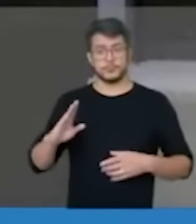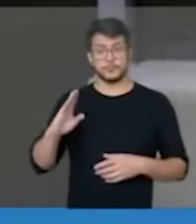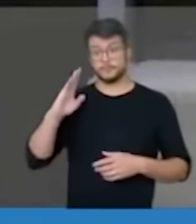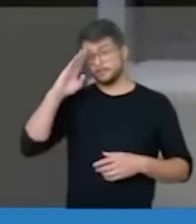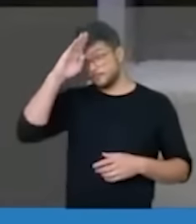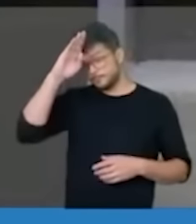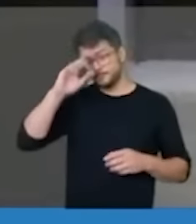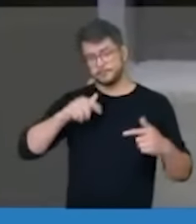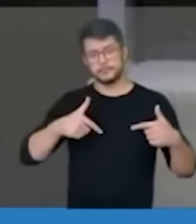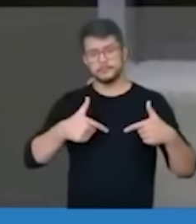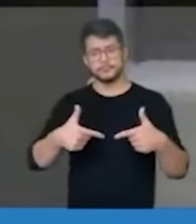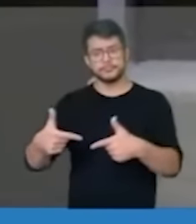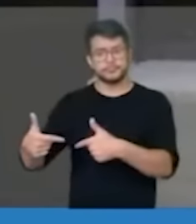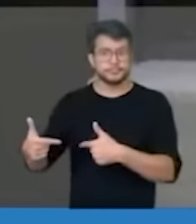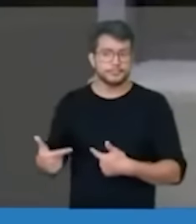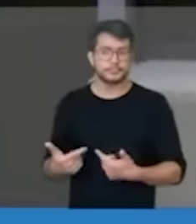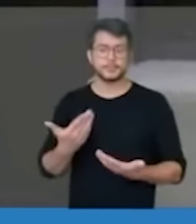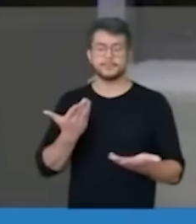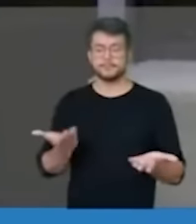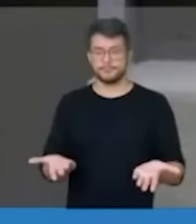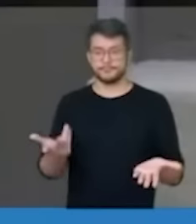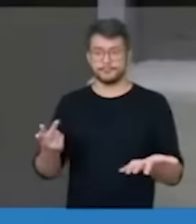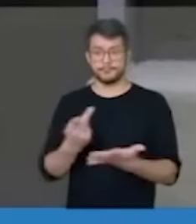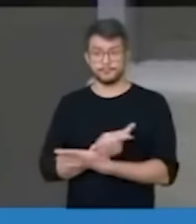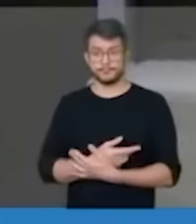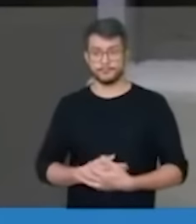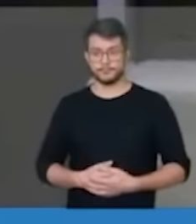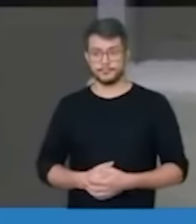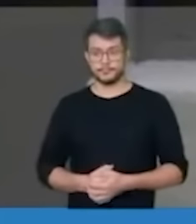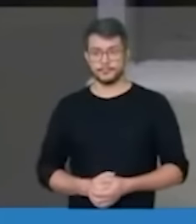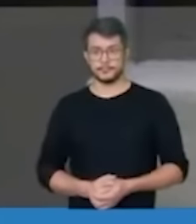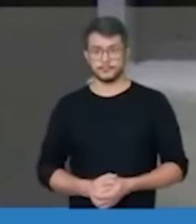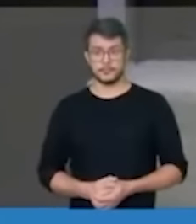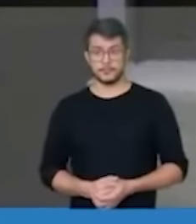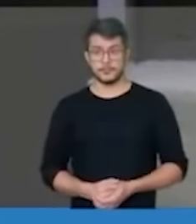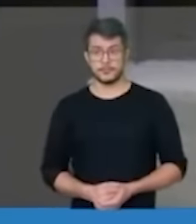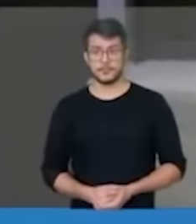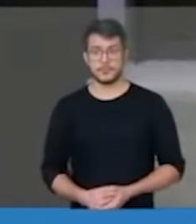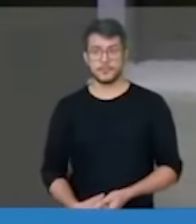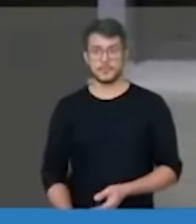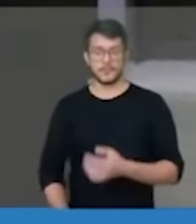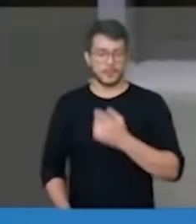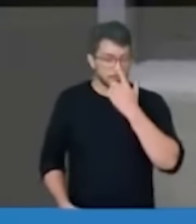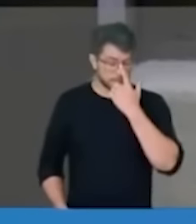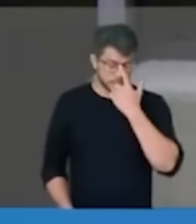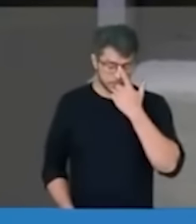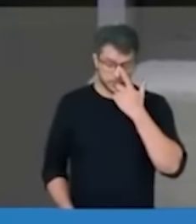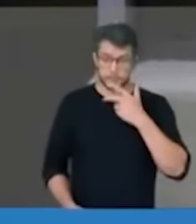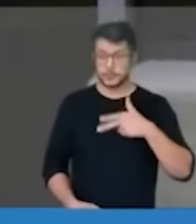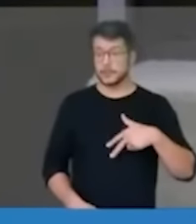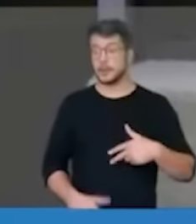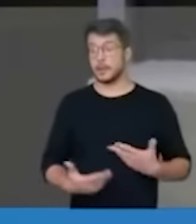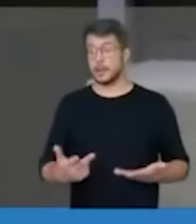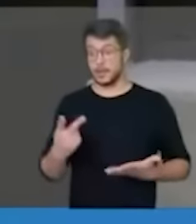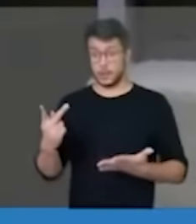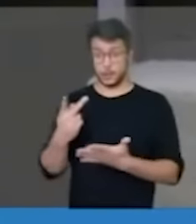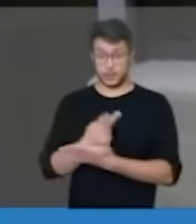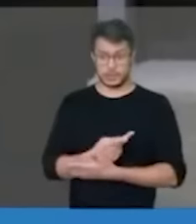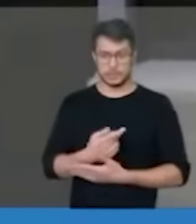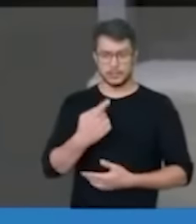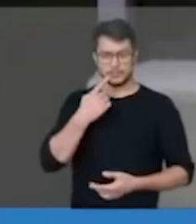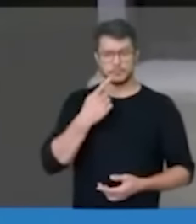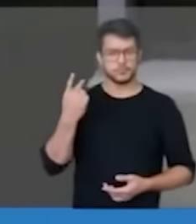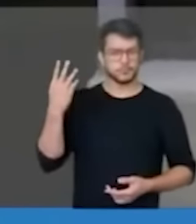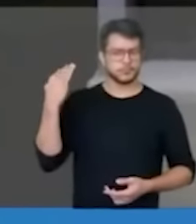de golpe porque perderam a presidência da República. O homem-bomba que se explodiu aqui na Praça do Palácio,